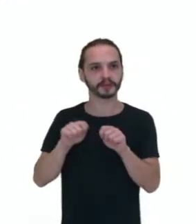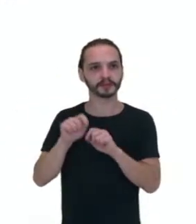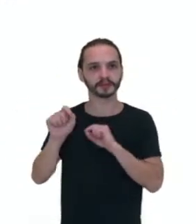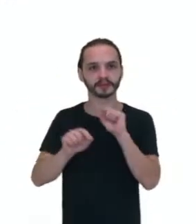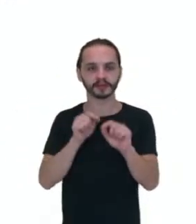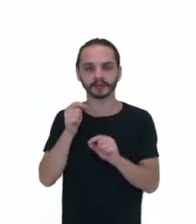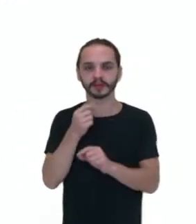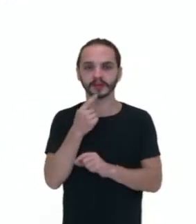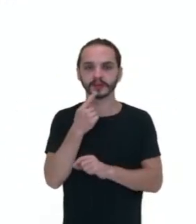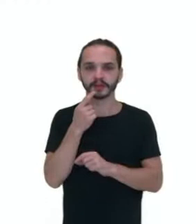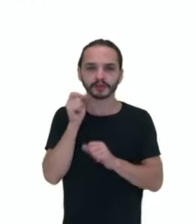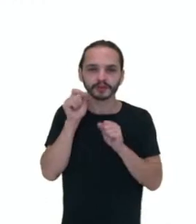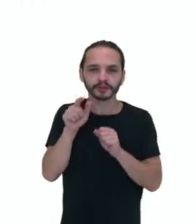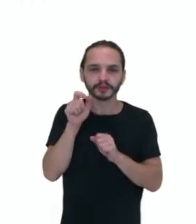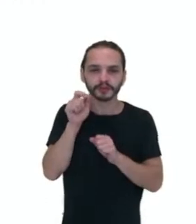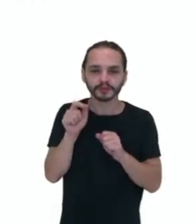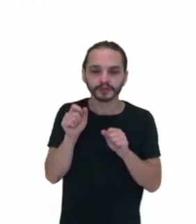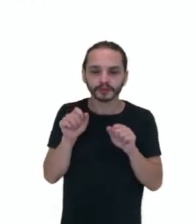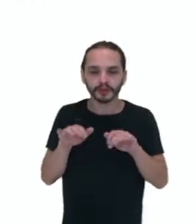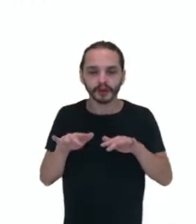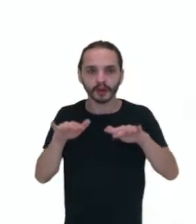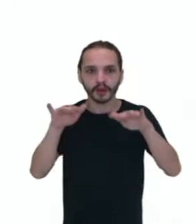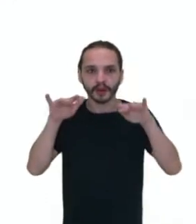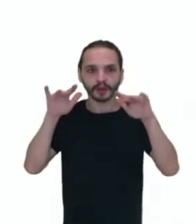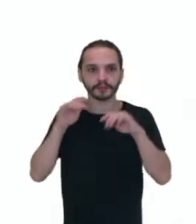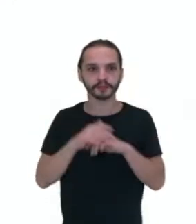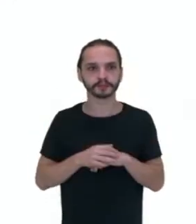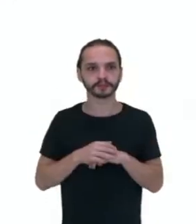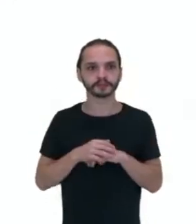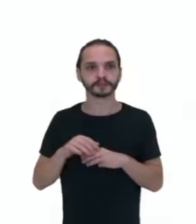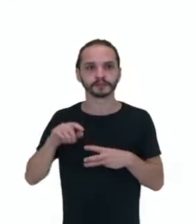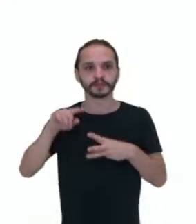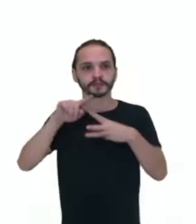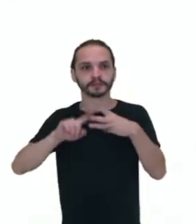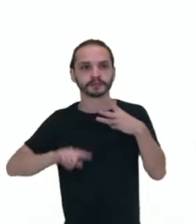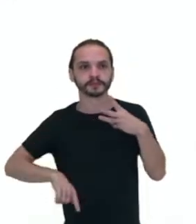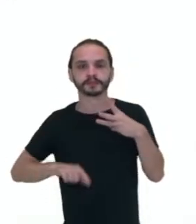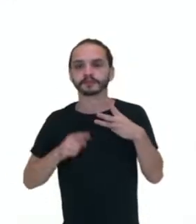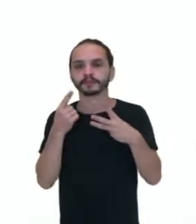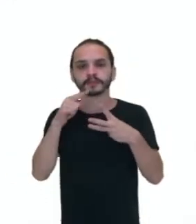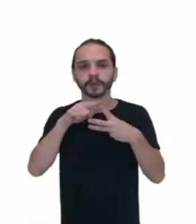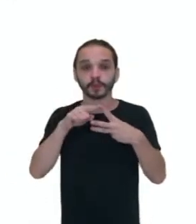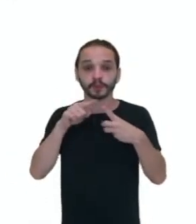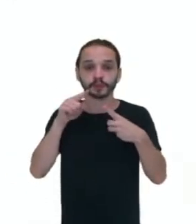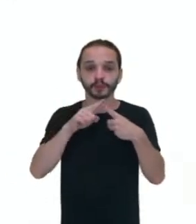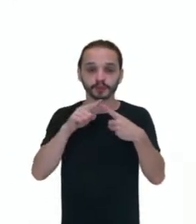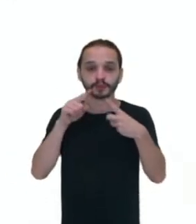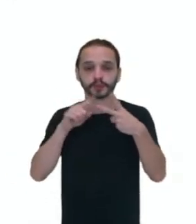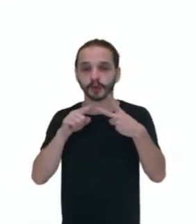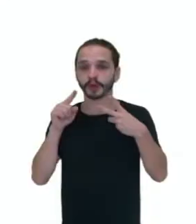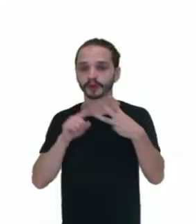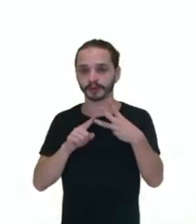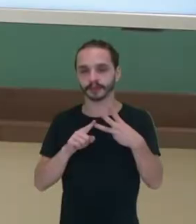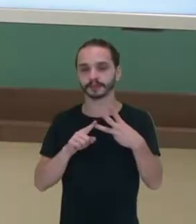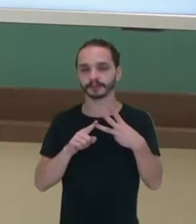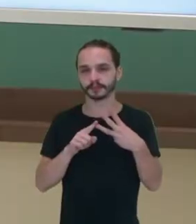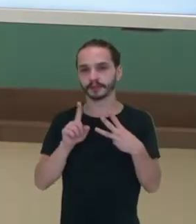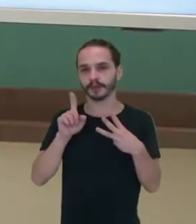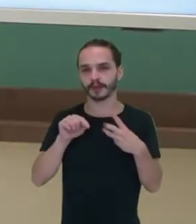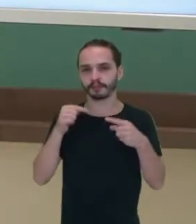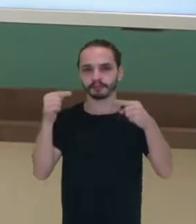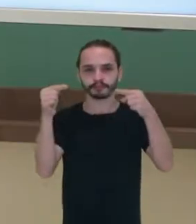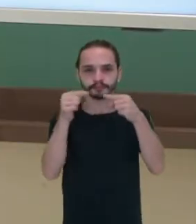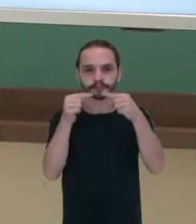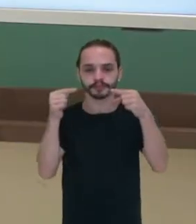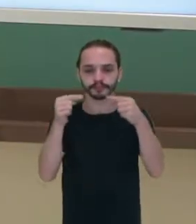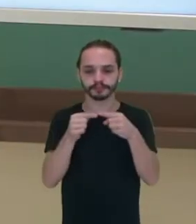como bioluminescência. As descrições nos tópicos 1, 2 e 3